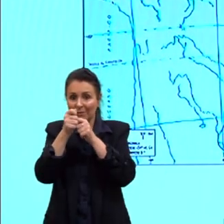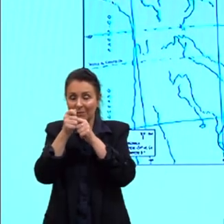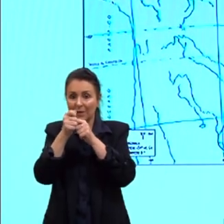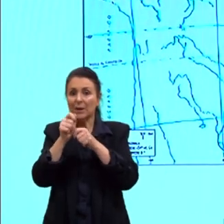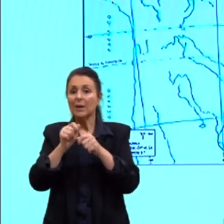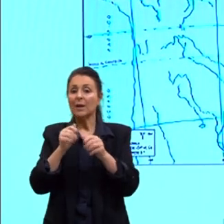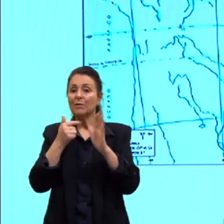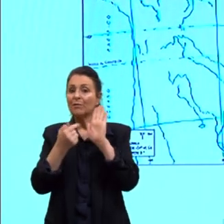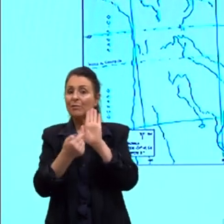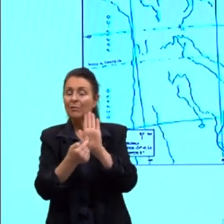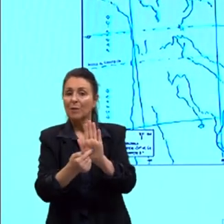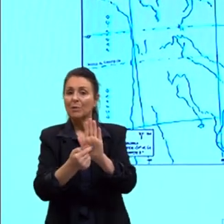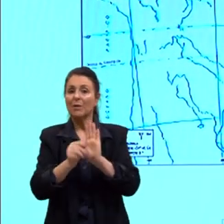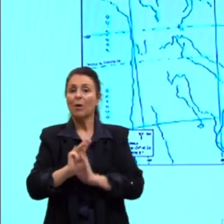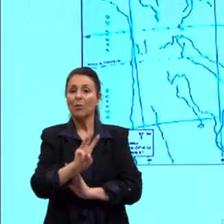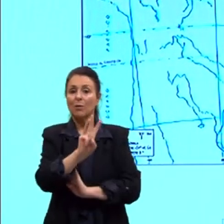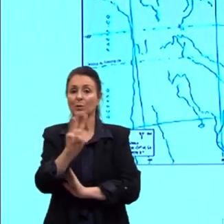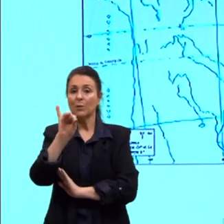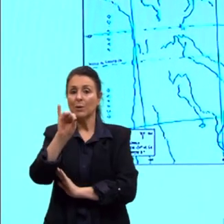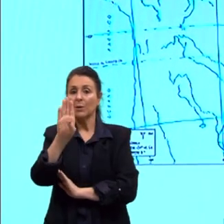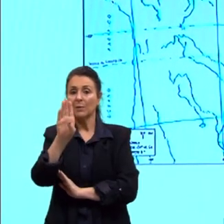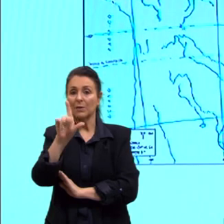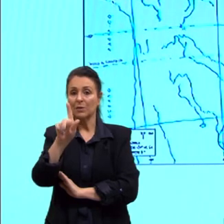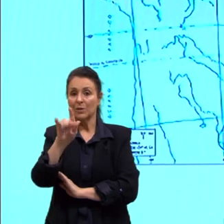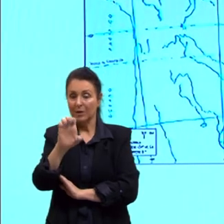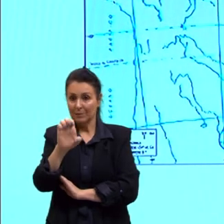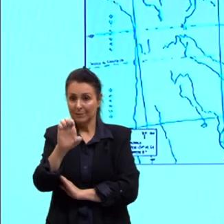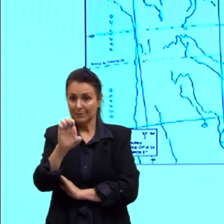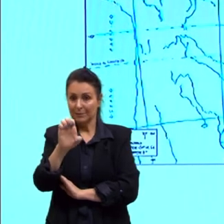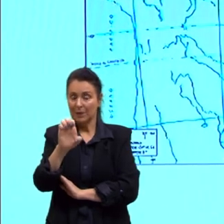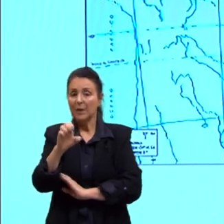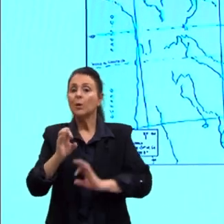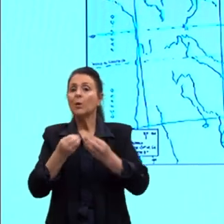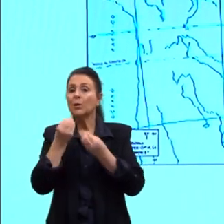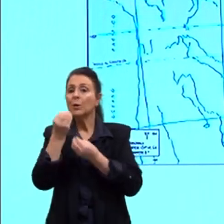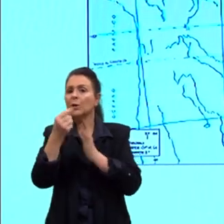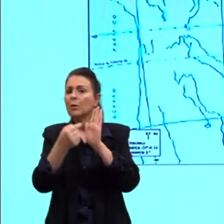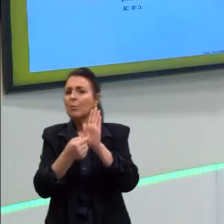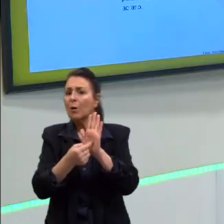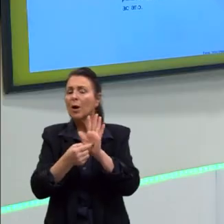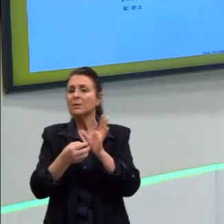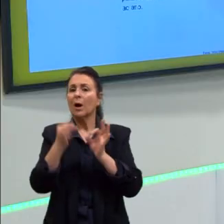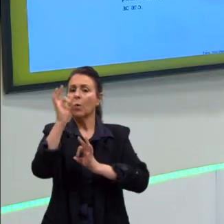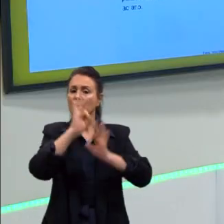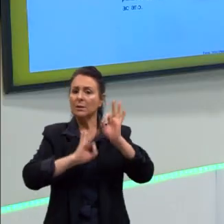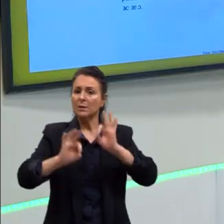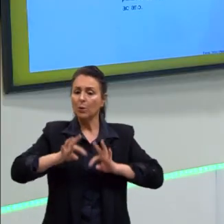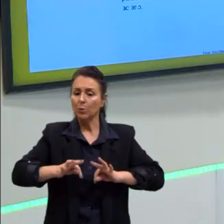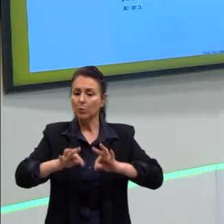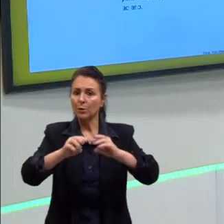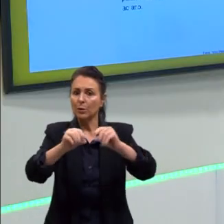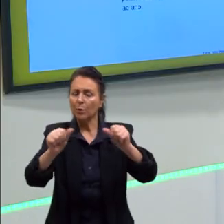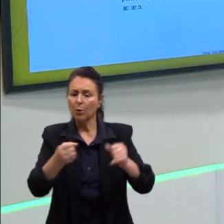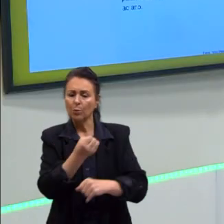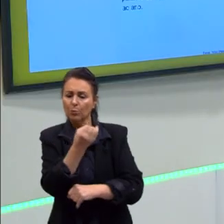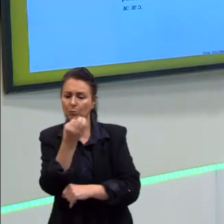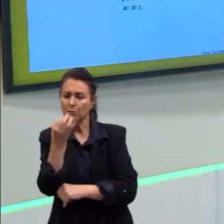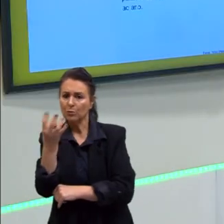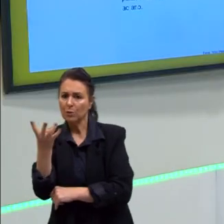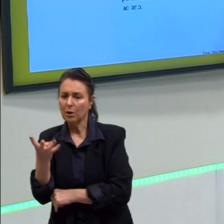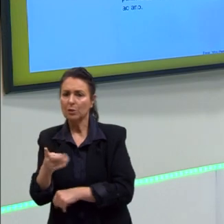jogar de ar para o site do IBGE tá gurizada sobre a essa formação do território ou a quantidade de